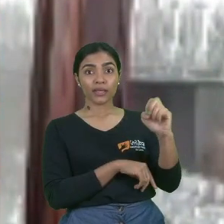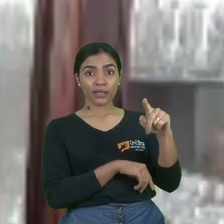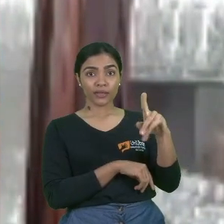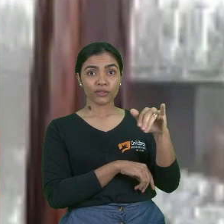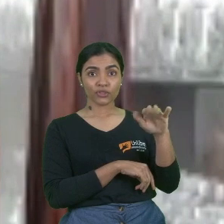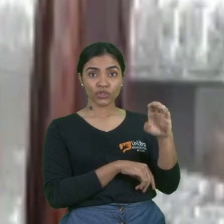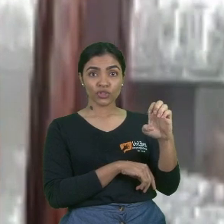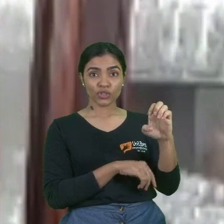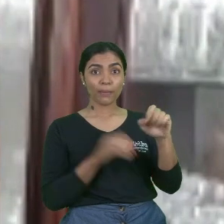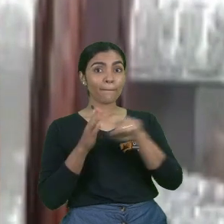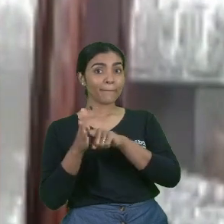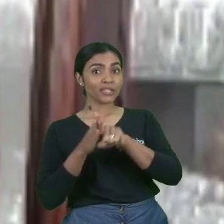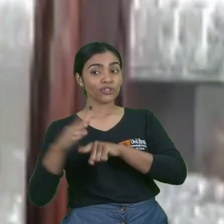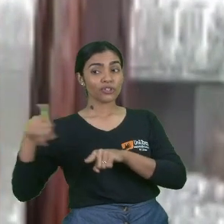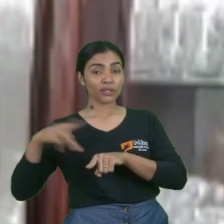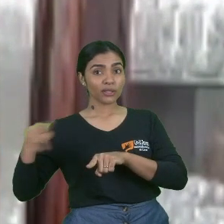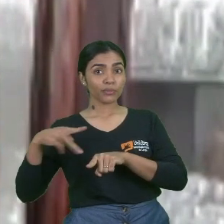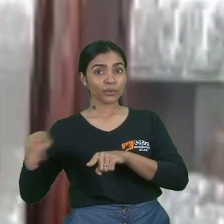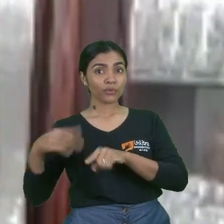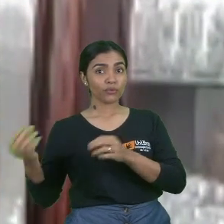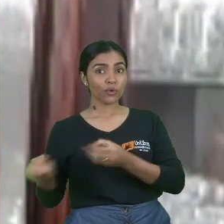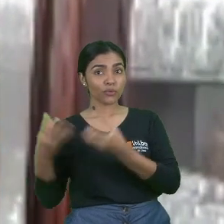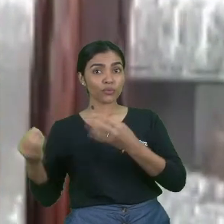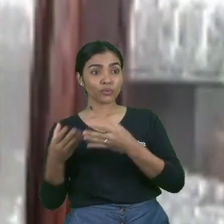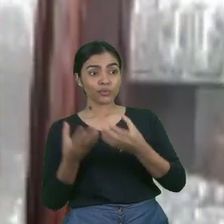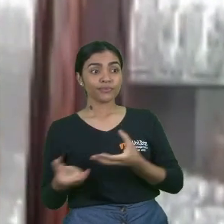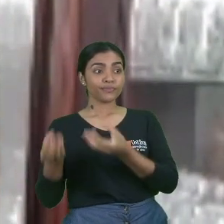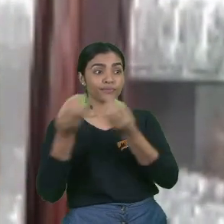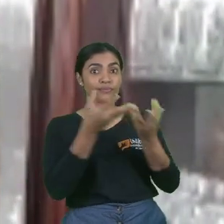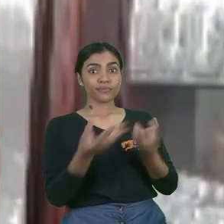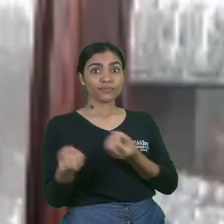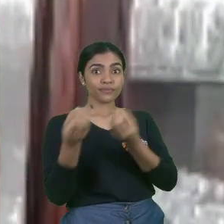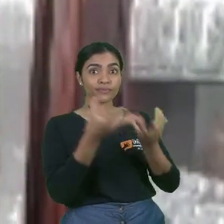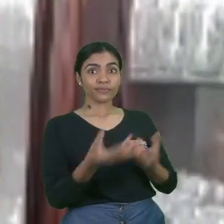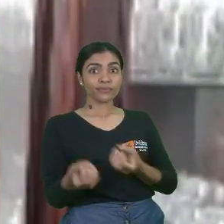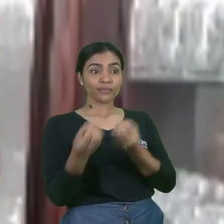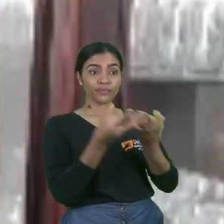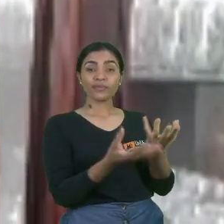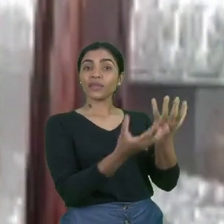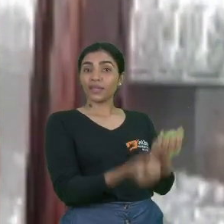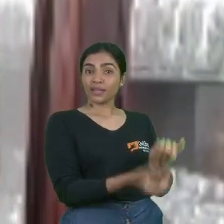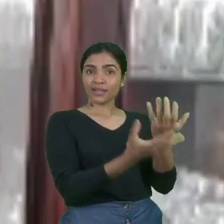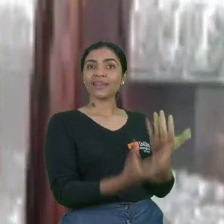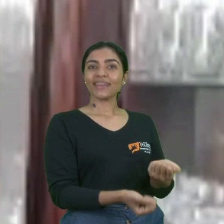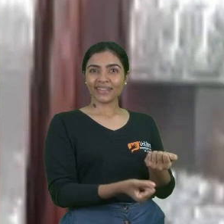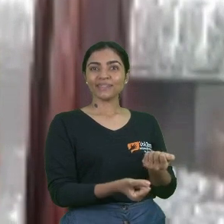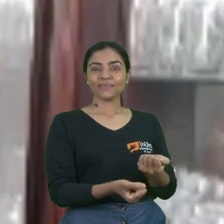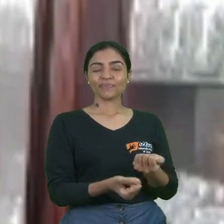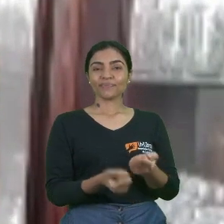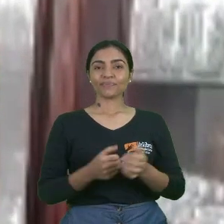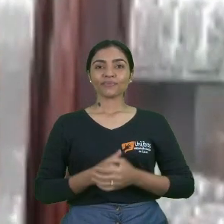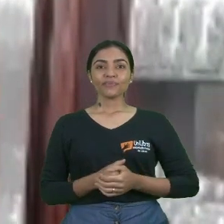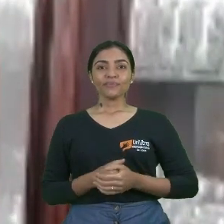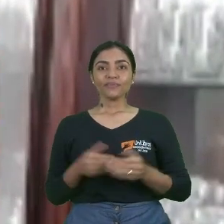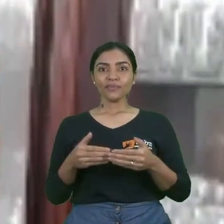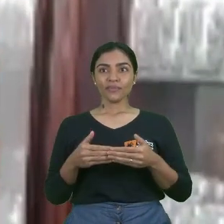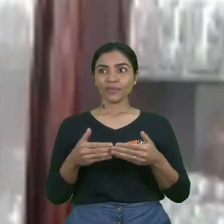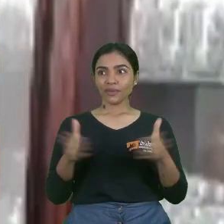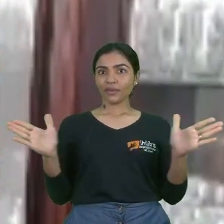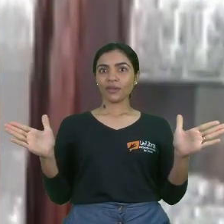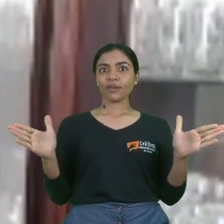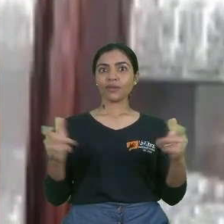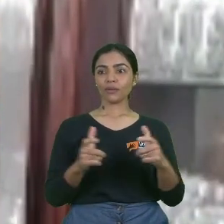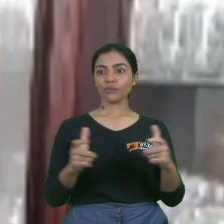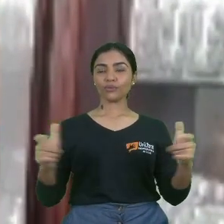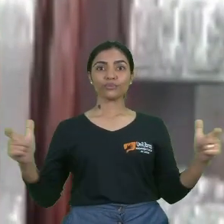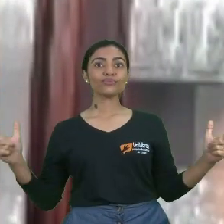acho que pede coisa mais fechada Para pós-graduação e sentido indica bem mais